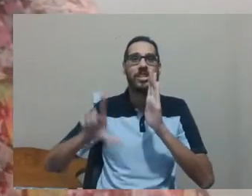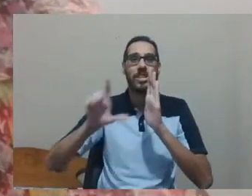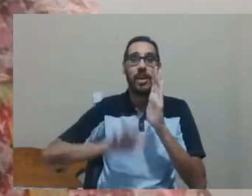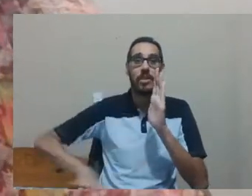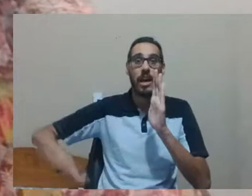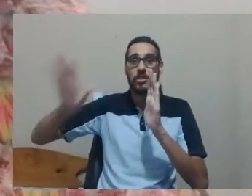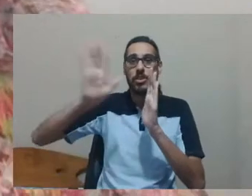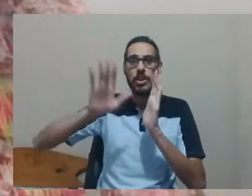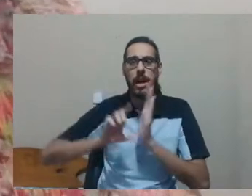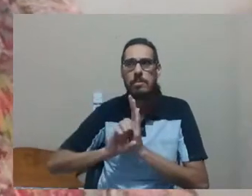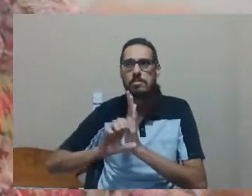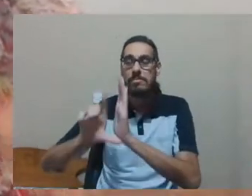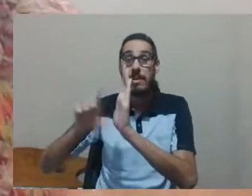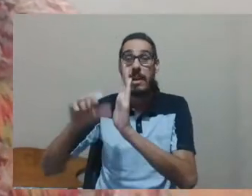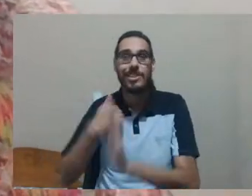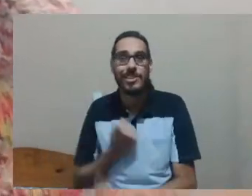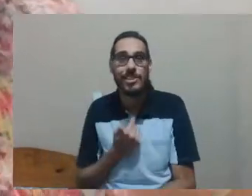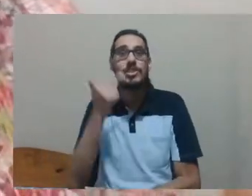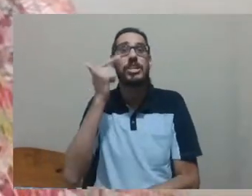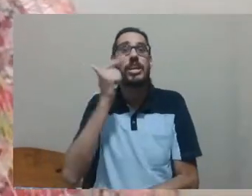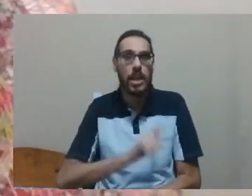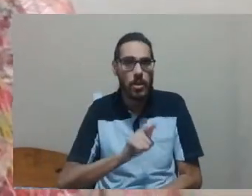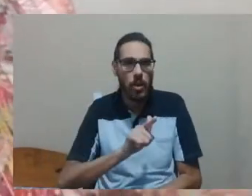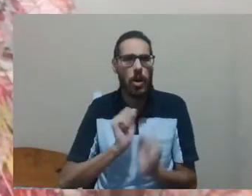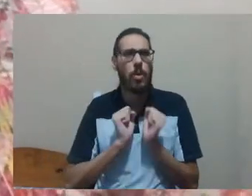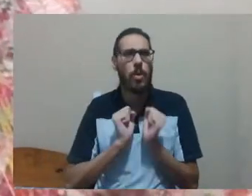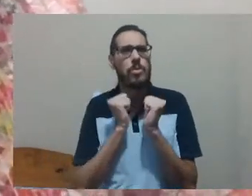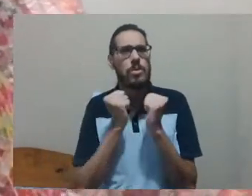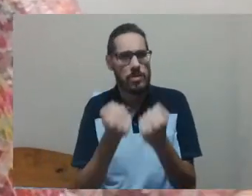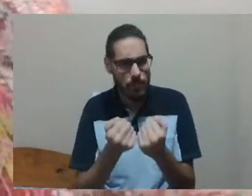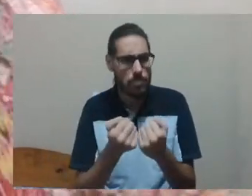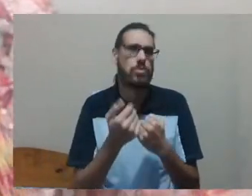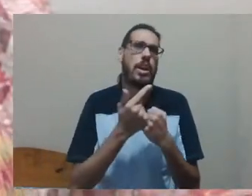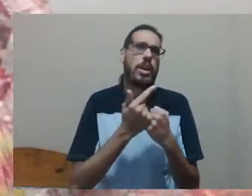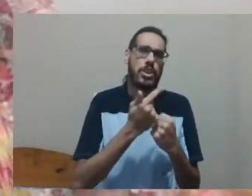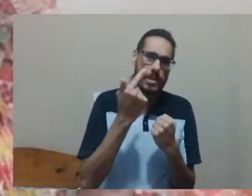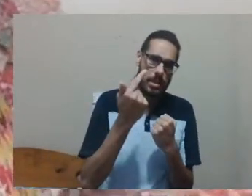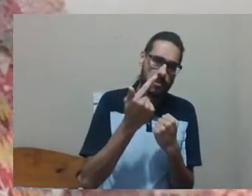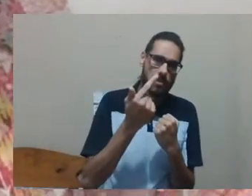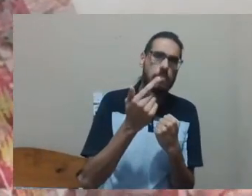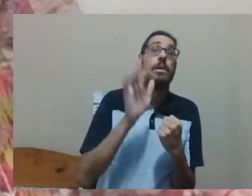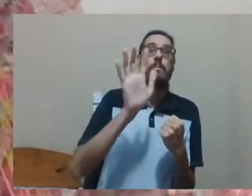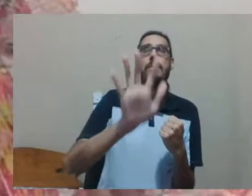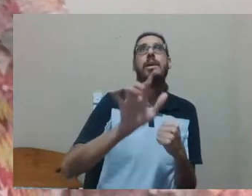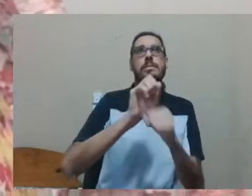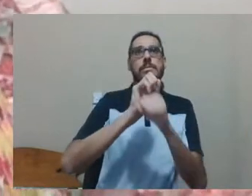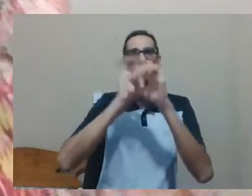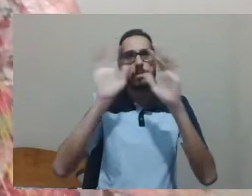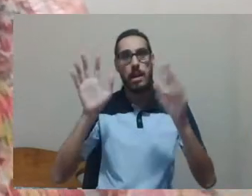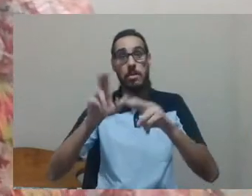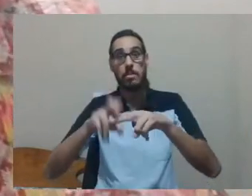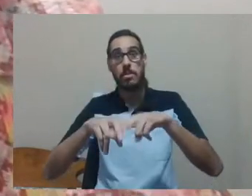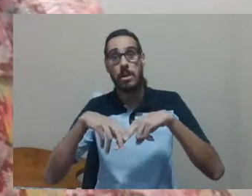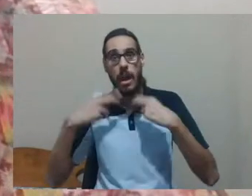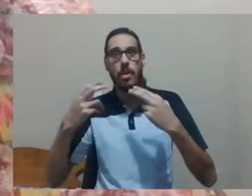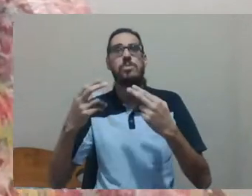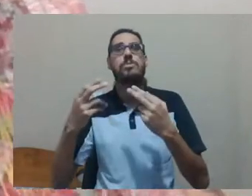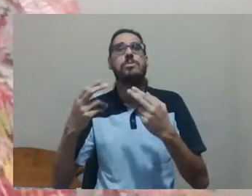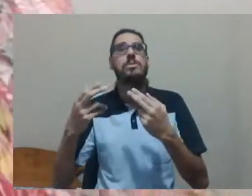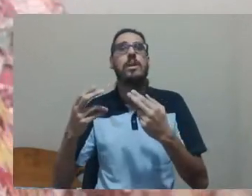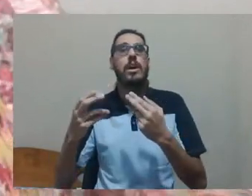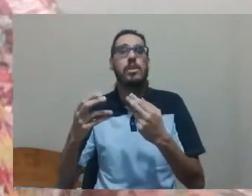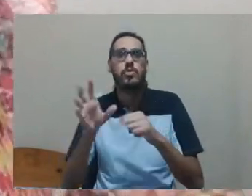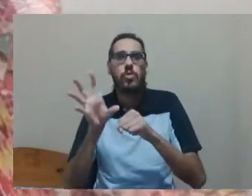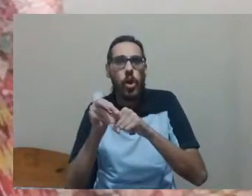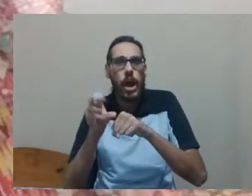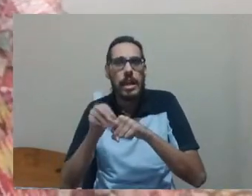esforço muito grande da gestão, mas, claro, com uma base do conhecimento e das pessoas da